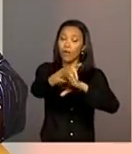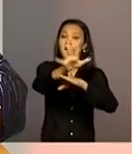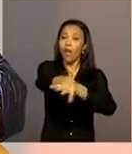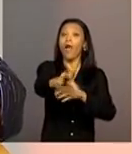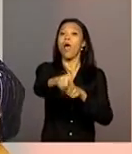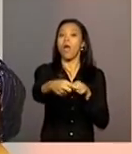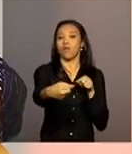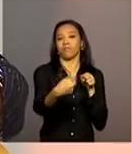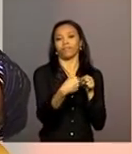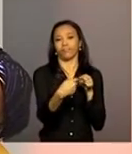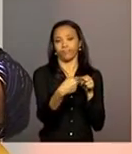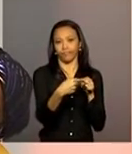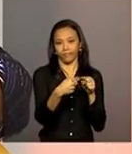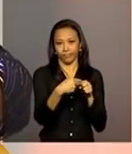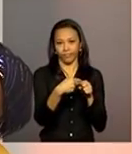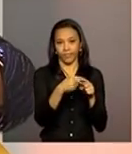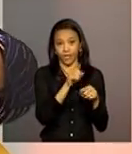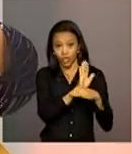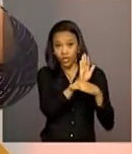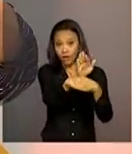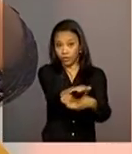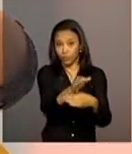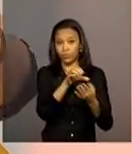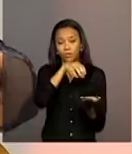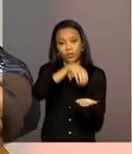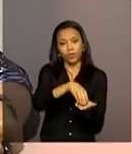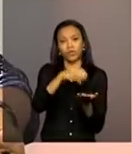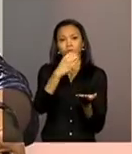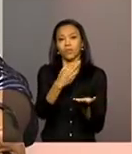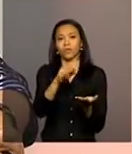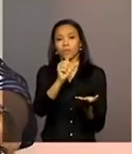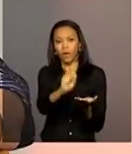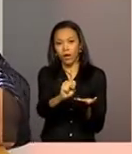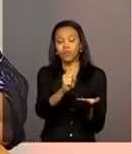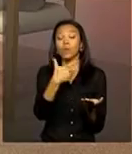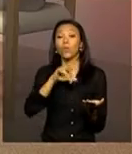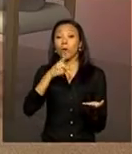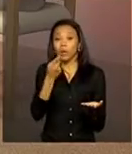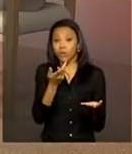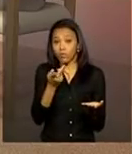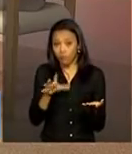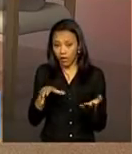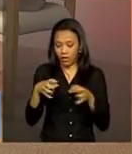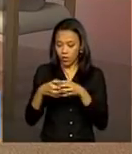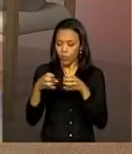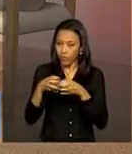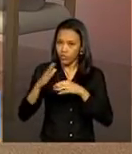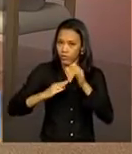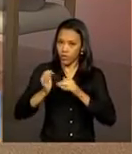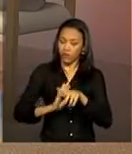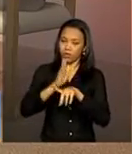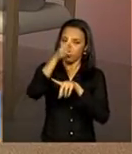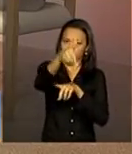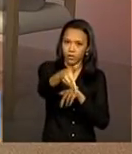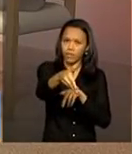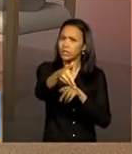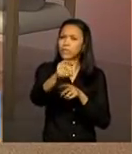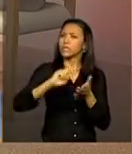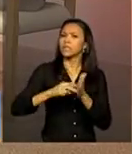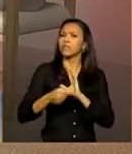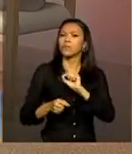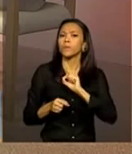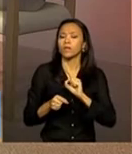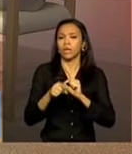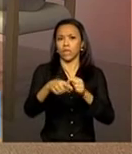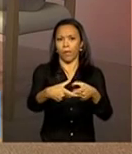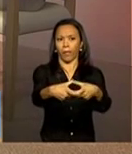Cis quando a gente diz que um crais tem equipe volante não significa que aumentou né